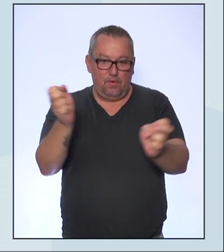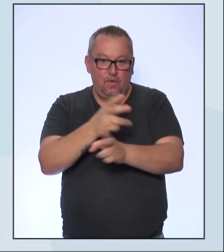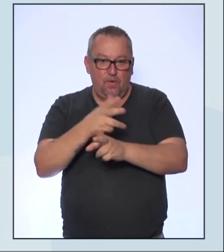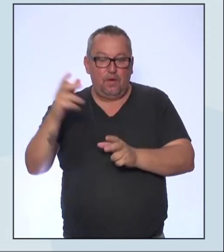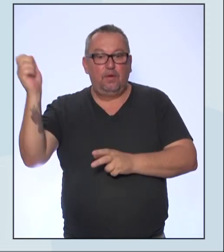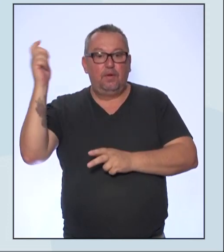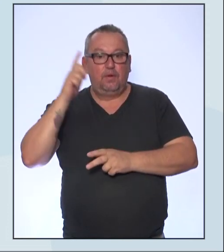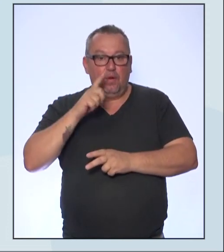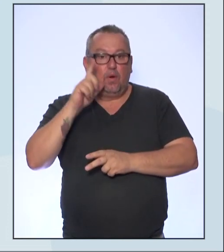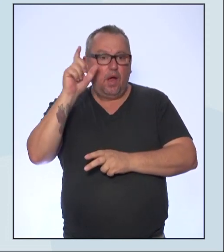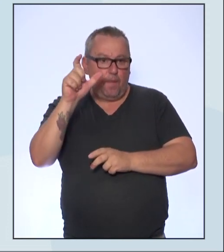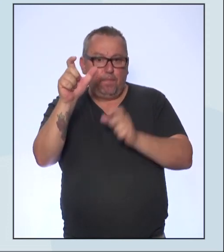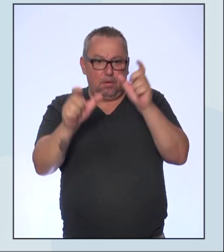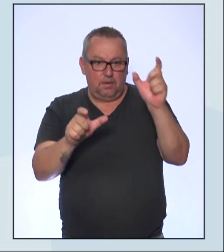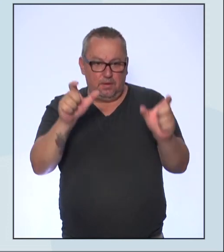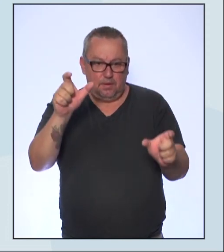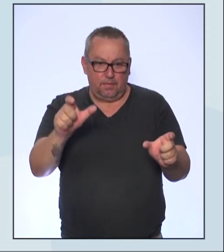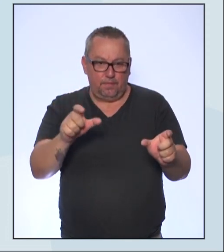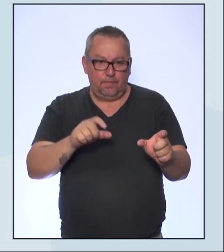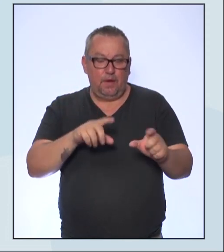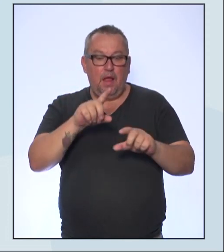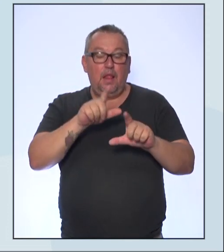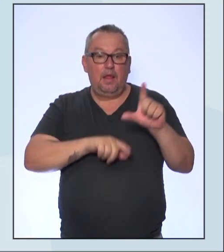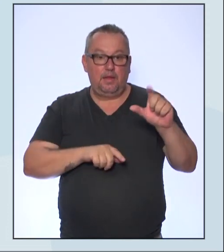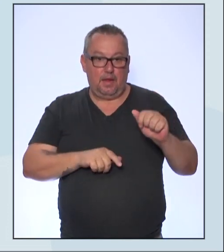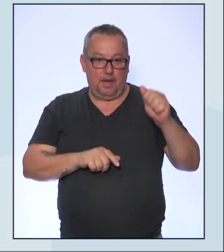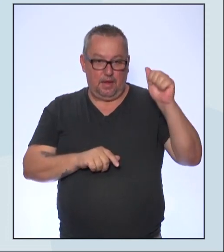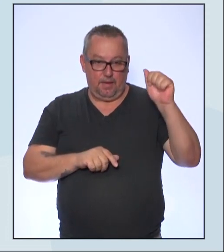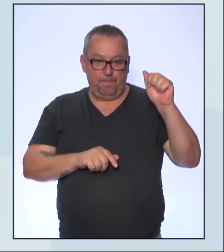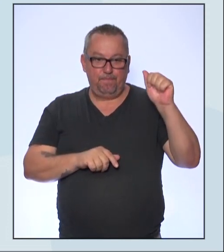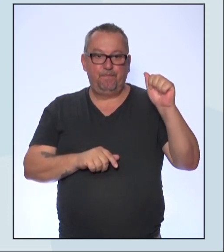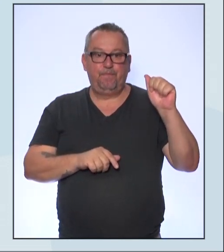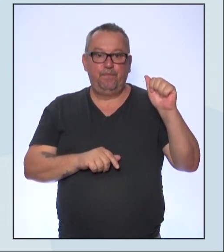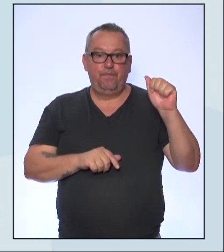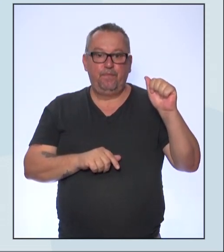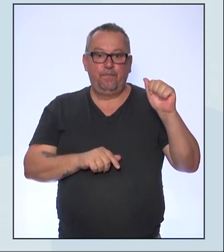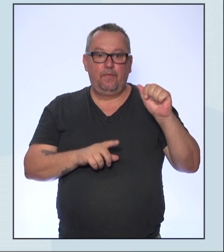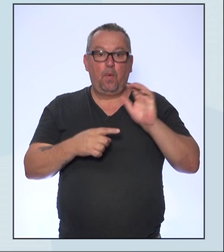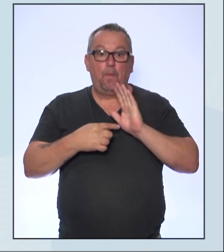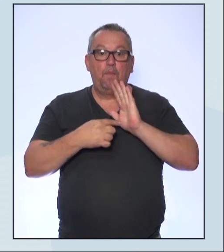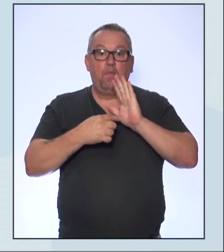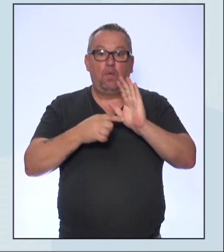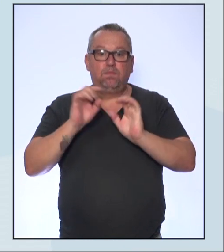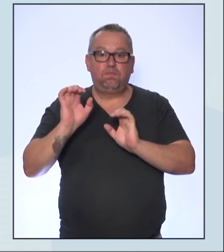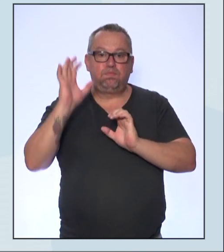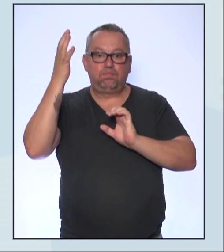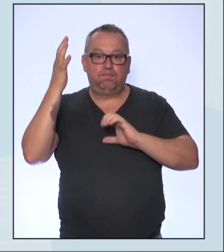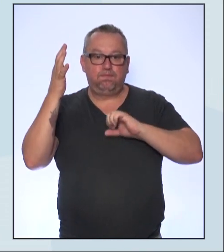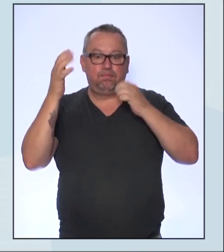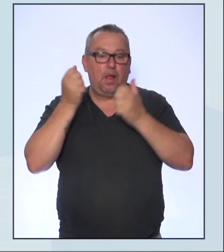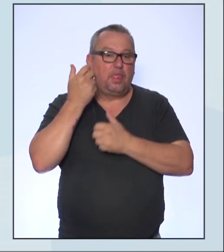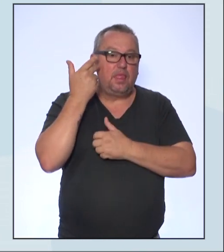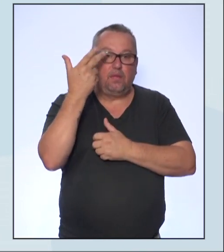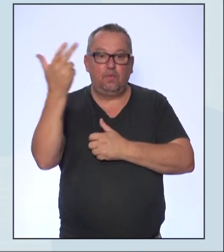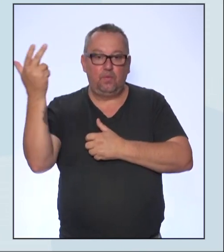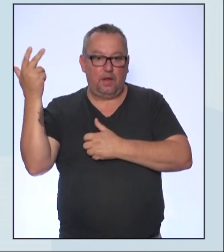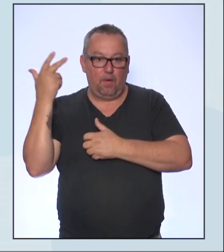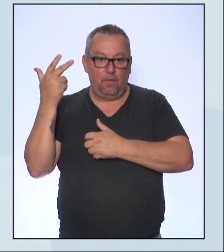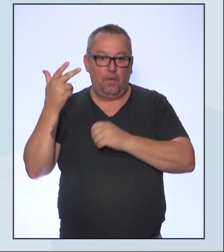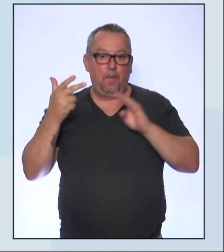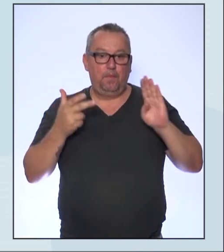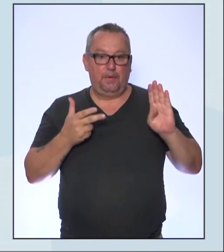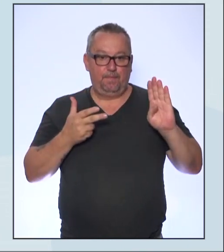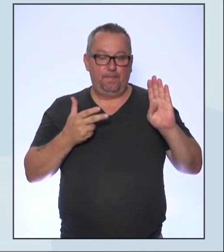que as personagens, vamos lá, letra A, apresentam-se como fenômenos naturais na fábula. Letra